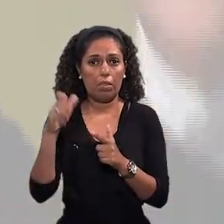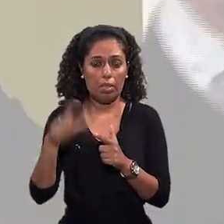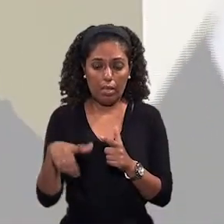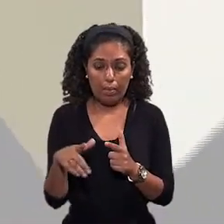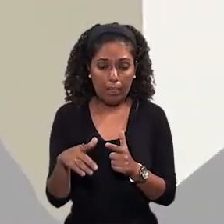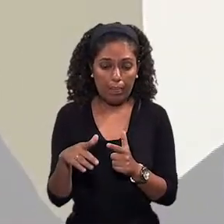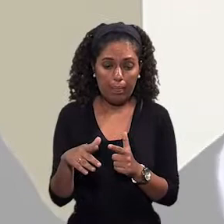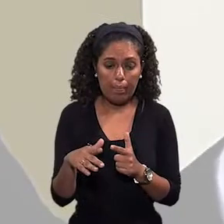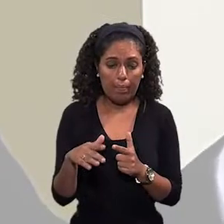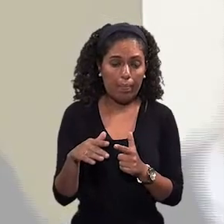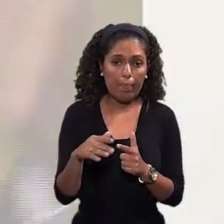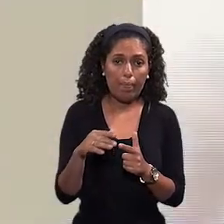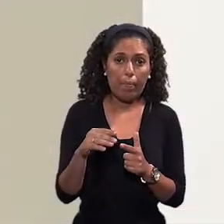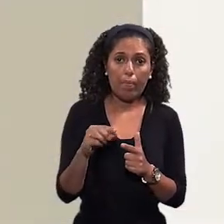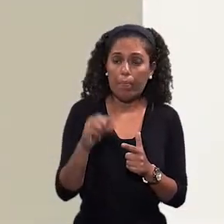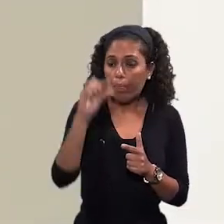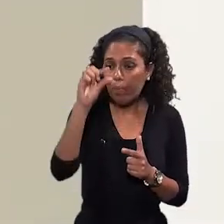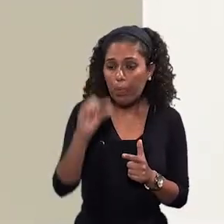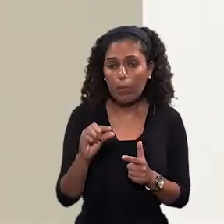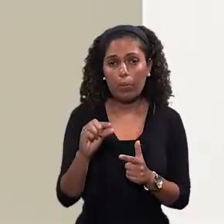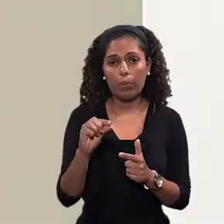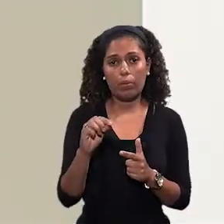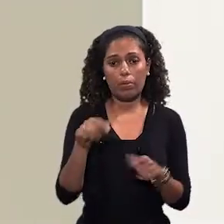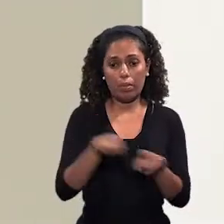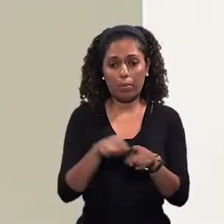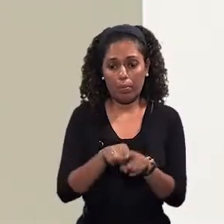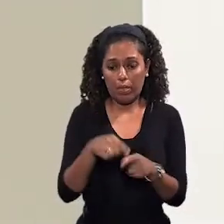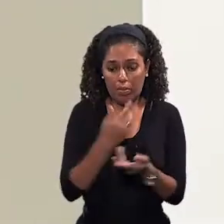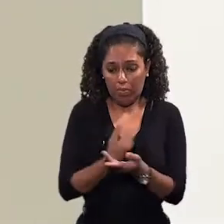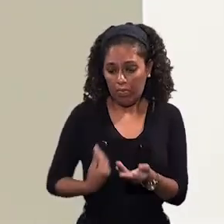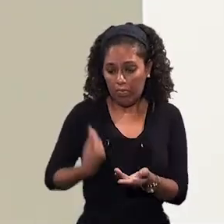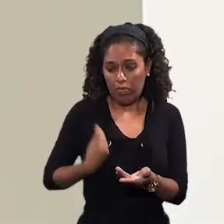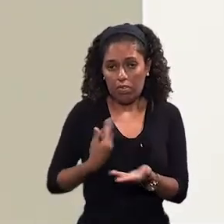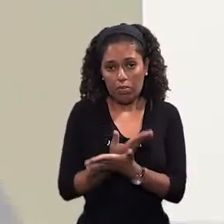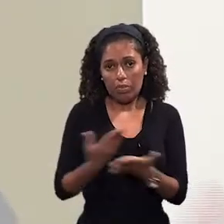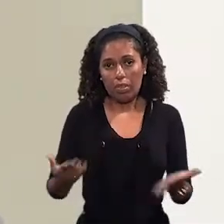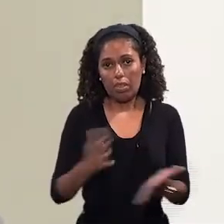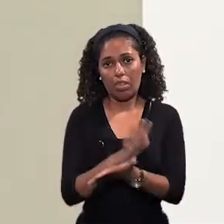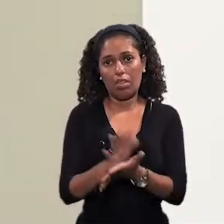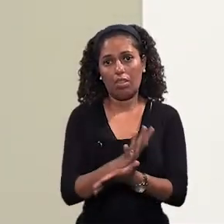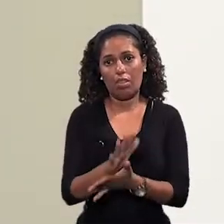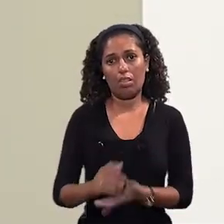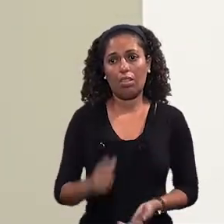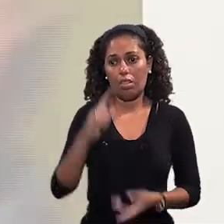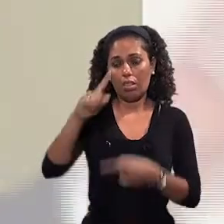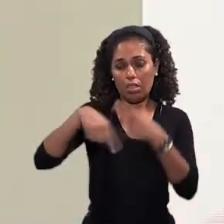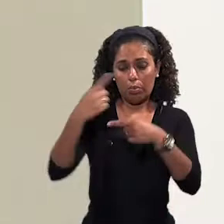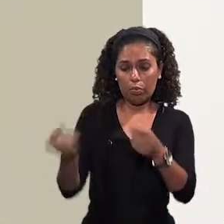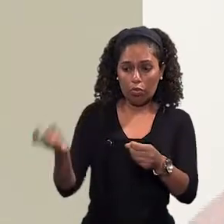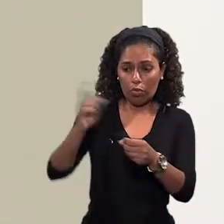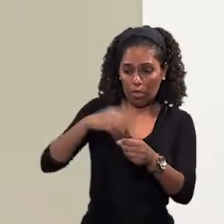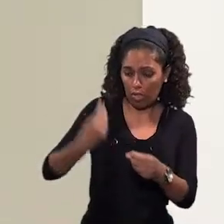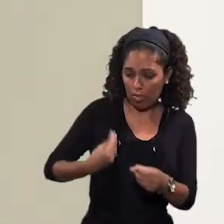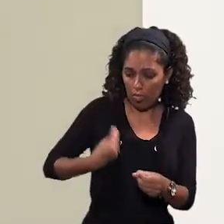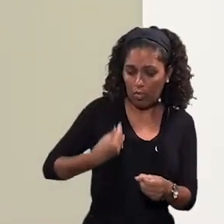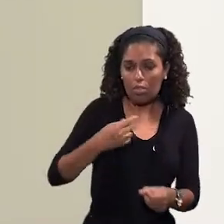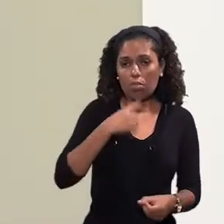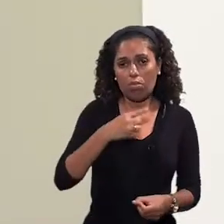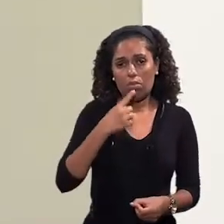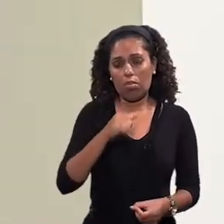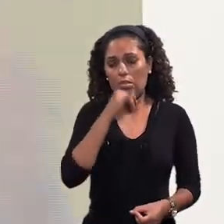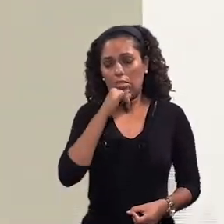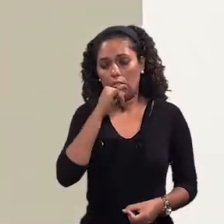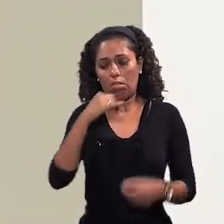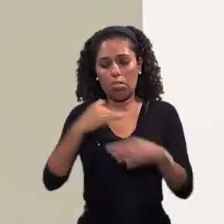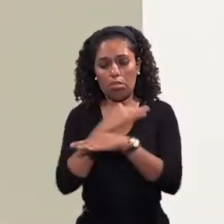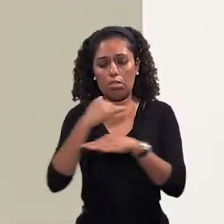ser barato, preço de uma vida que não se paga. Com certeza. Não se paga. E aí, quando a gente vê, por exemplo, o que aconteceu com o Brumadinho, fazendo só um link com